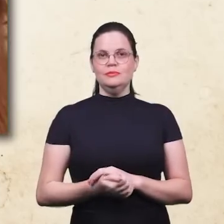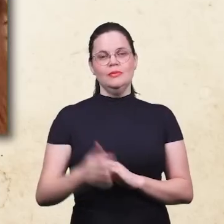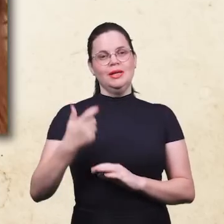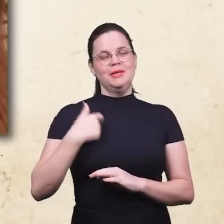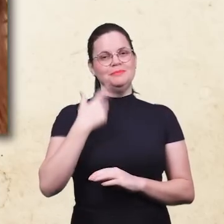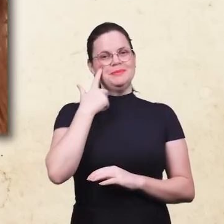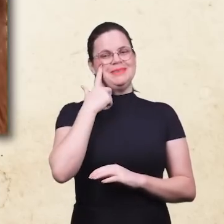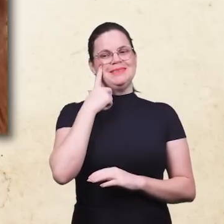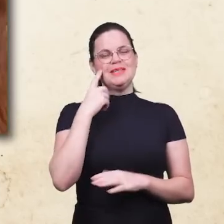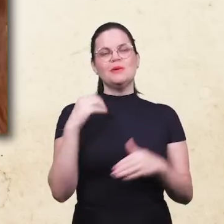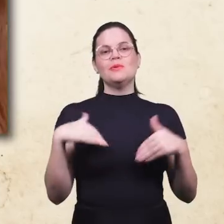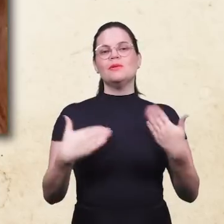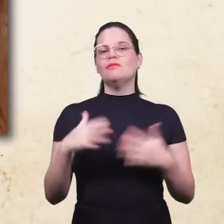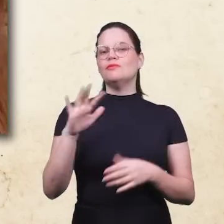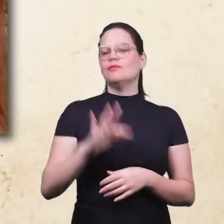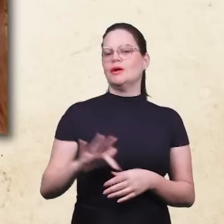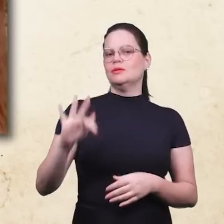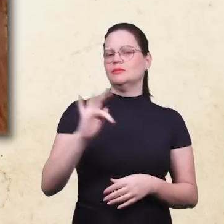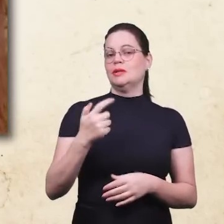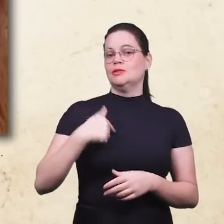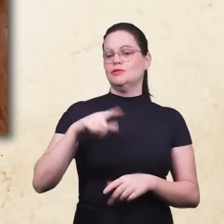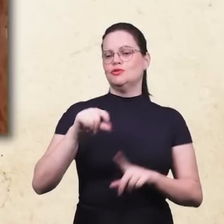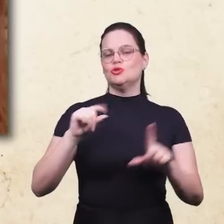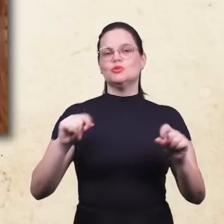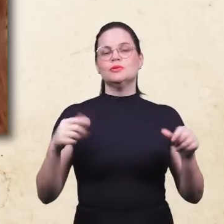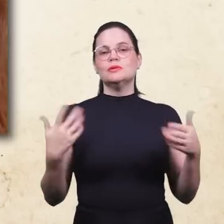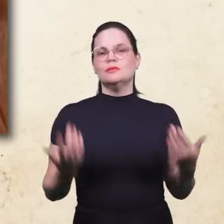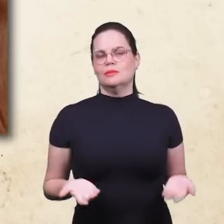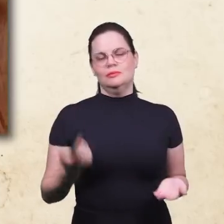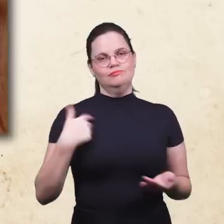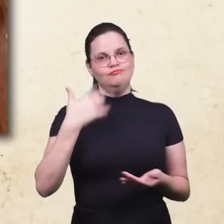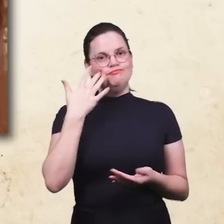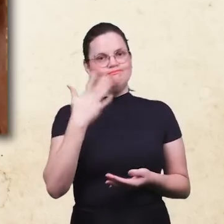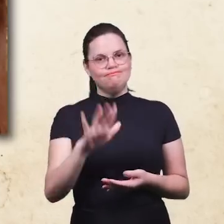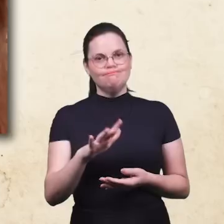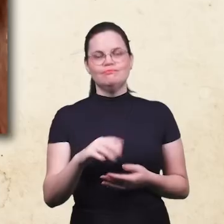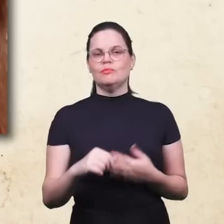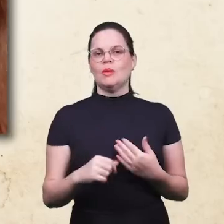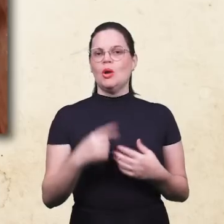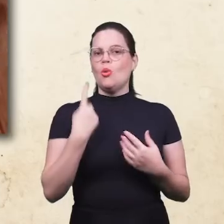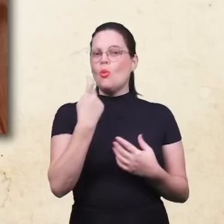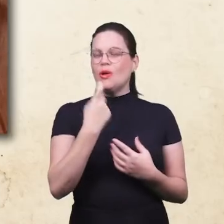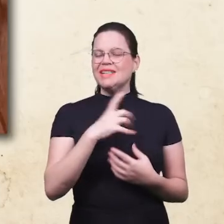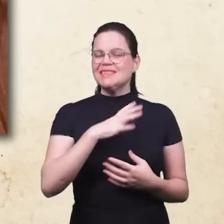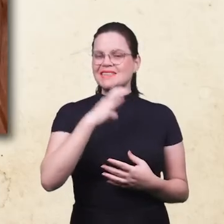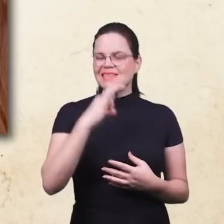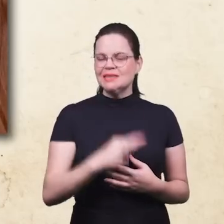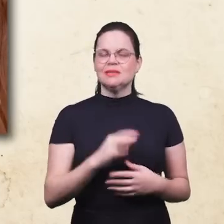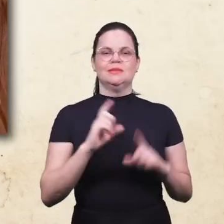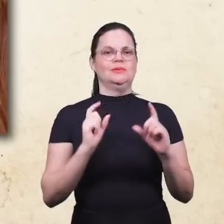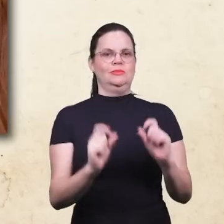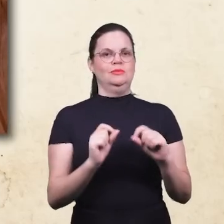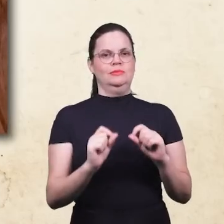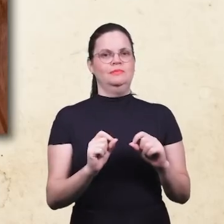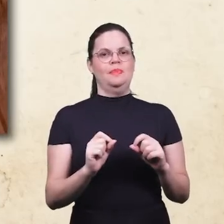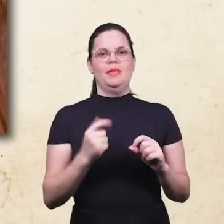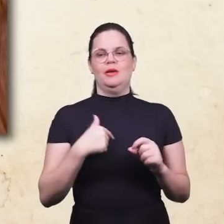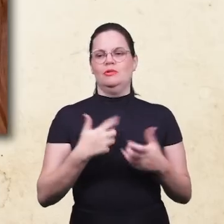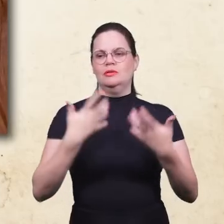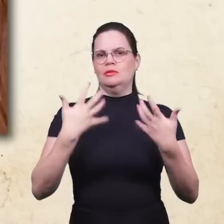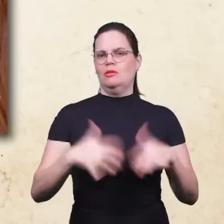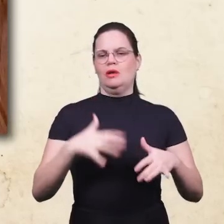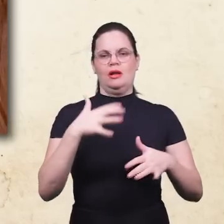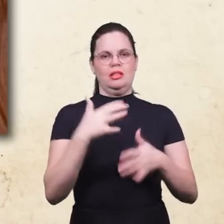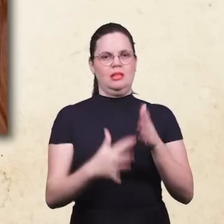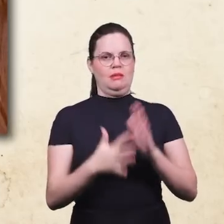que fazer como profissão, né? Seguir uma carreira. Eu só tinha uma certeza, que eu gostaria de